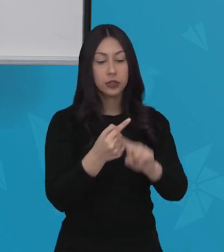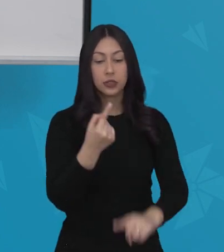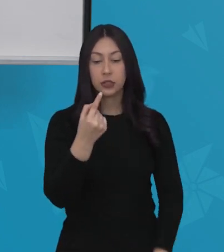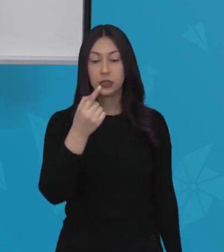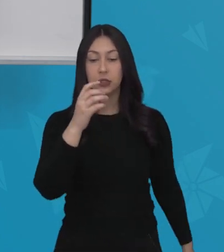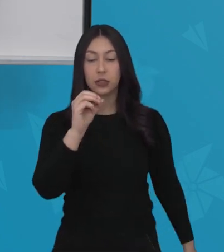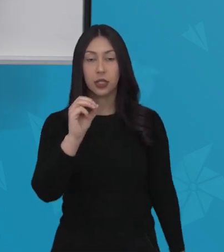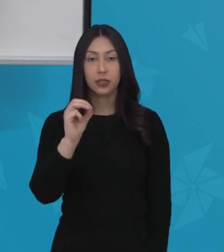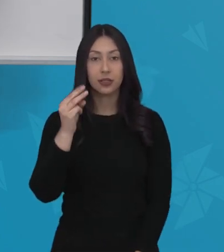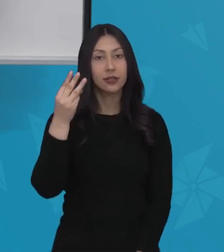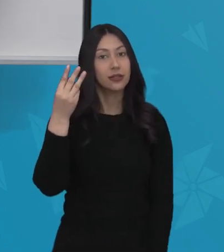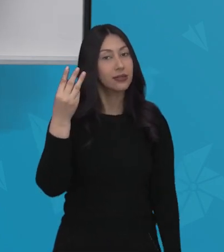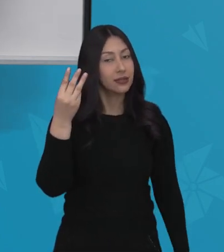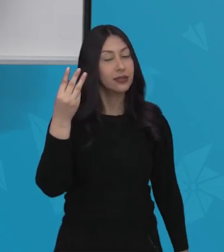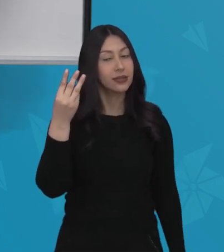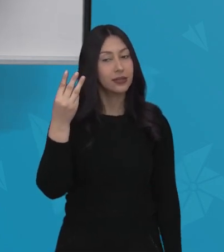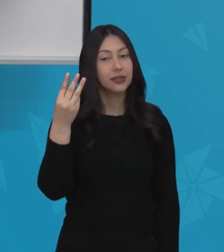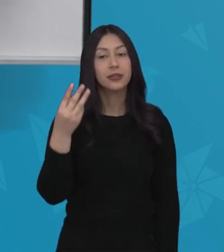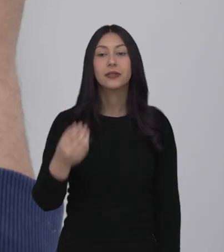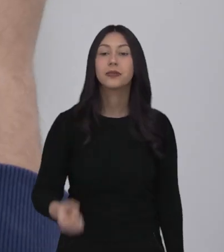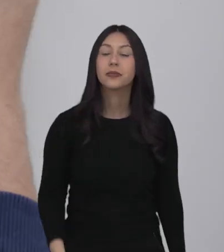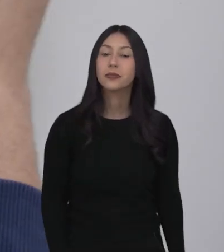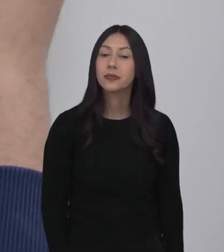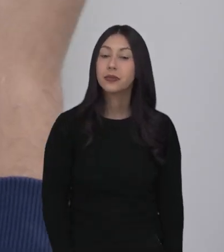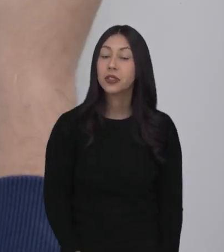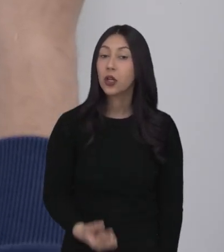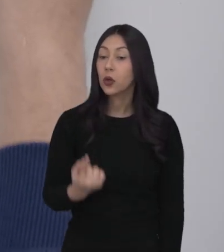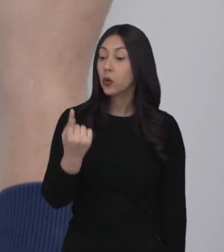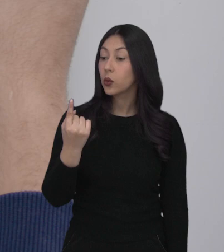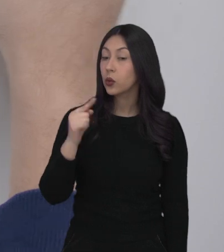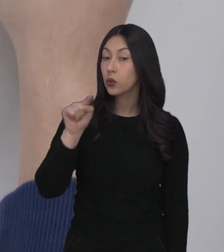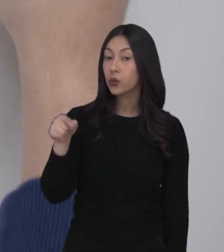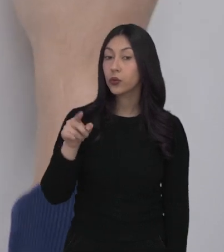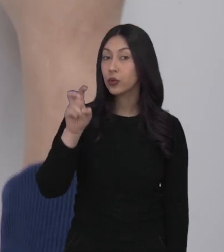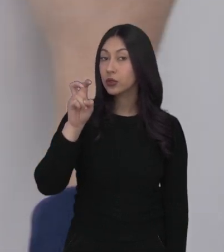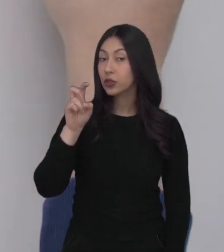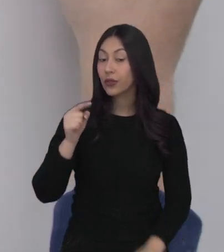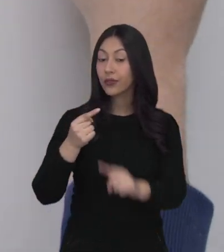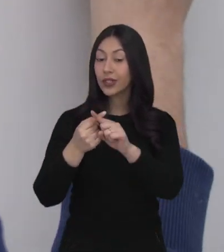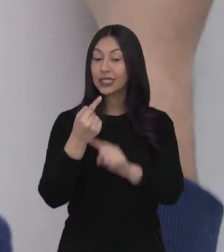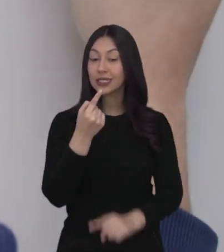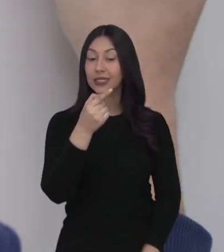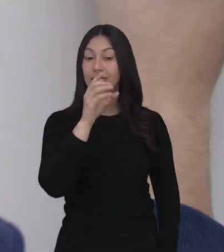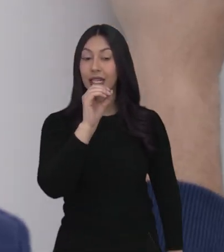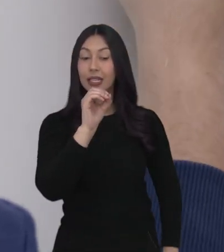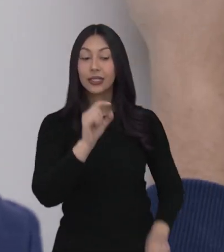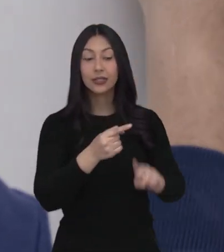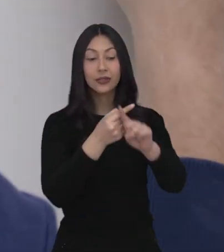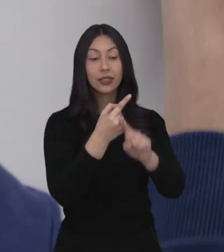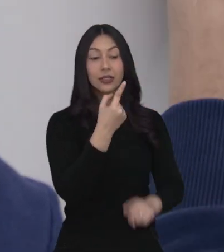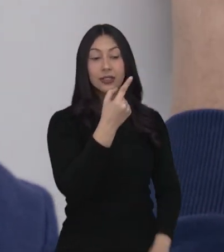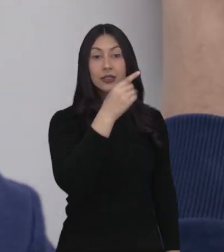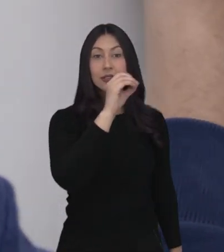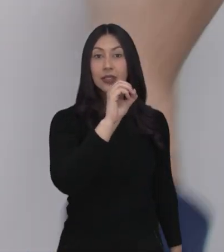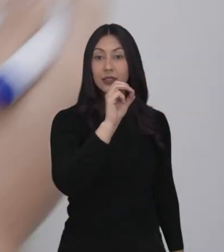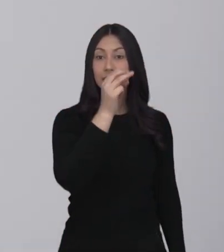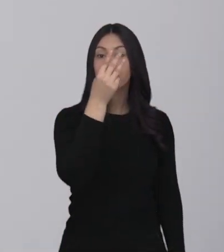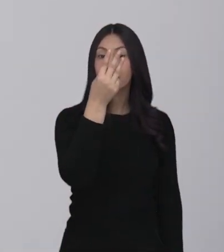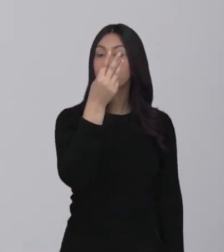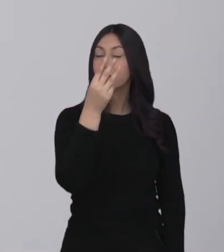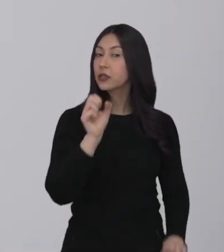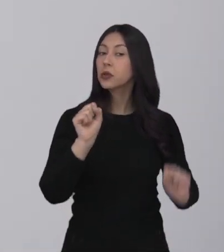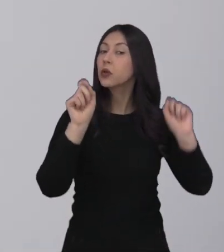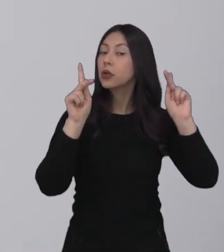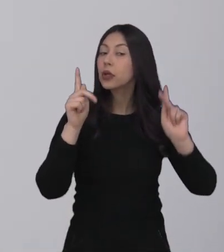a ele. Eu vou ter que o meu 1,5 vezes 10 vezes 10 à terceira. Tranquilo? Eu